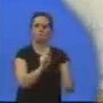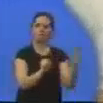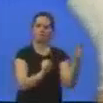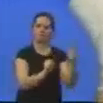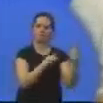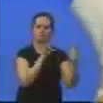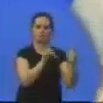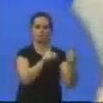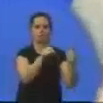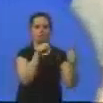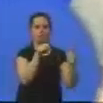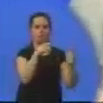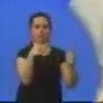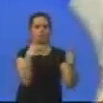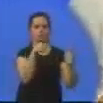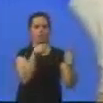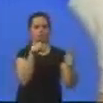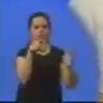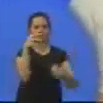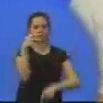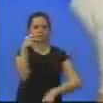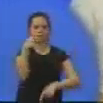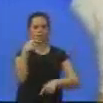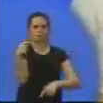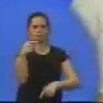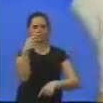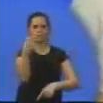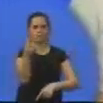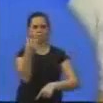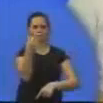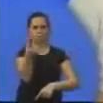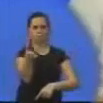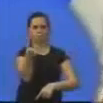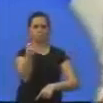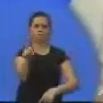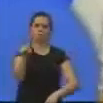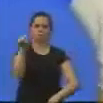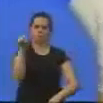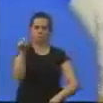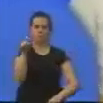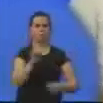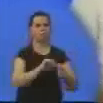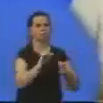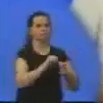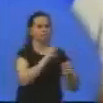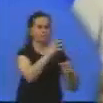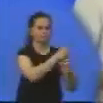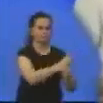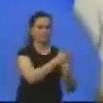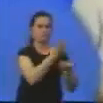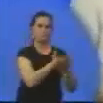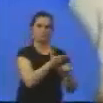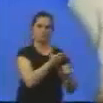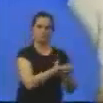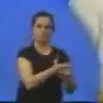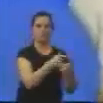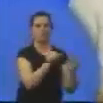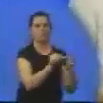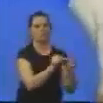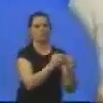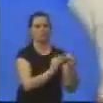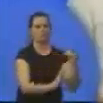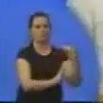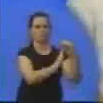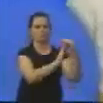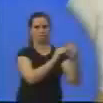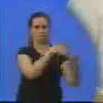f de x igual a x² menos 16x. Vamos ver como eu faço para estudar o máximo e